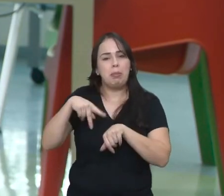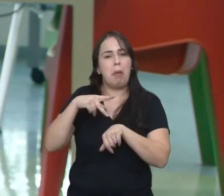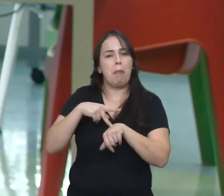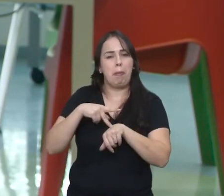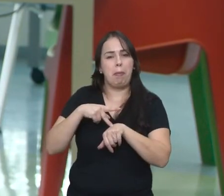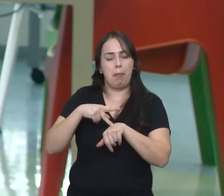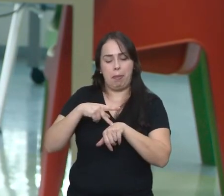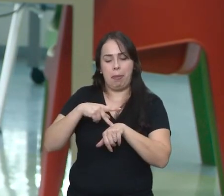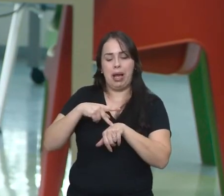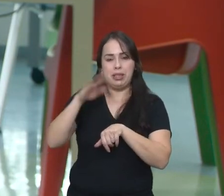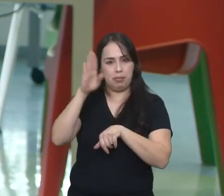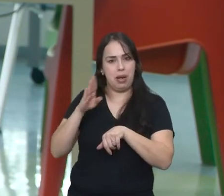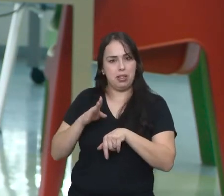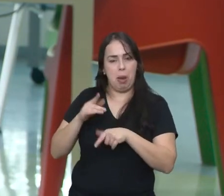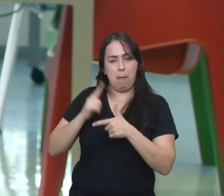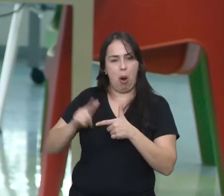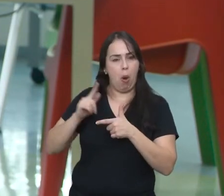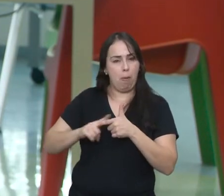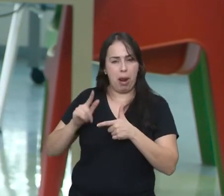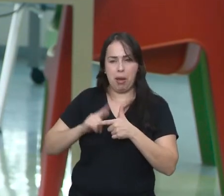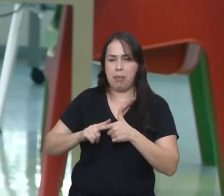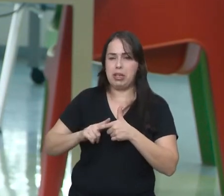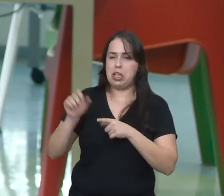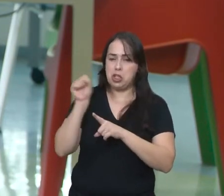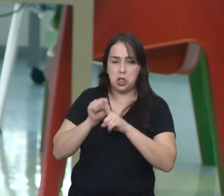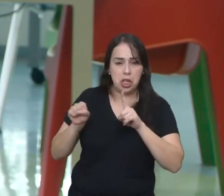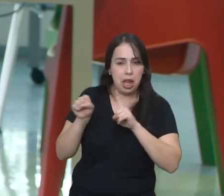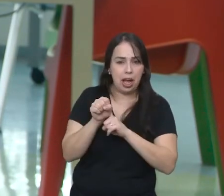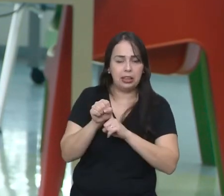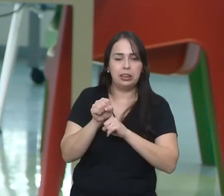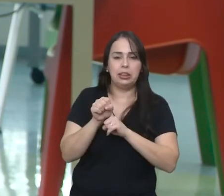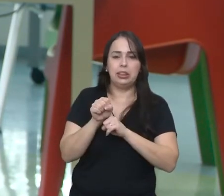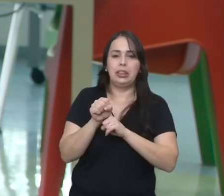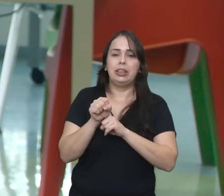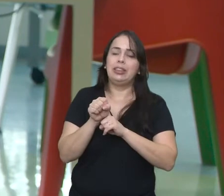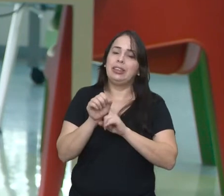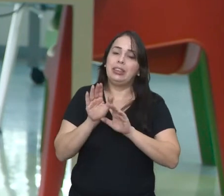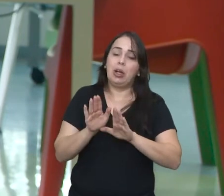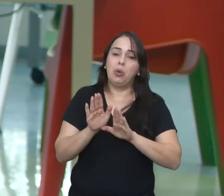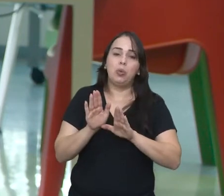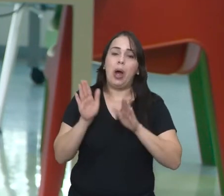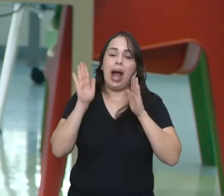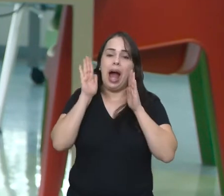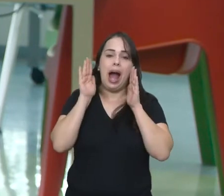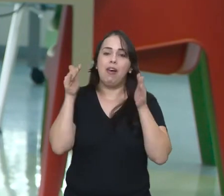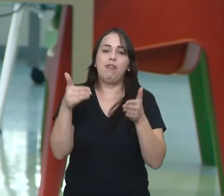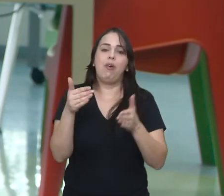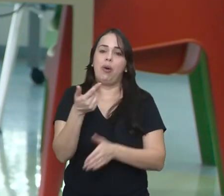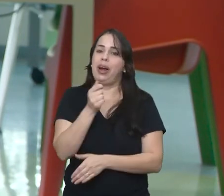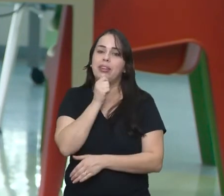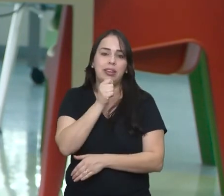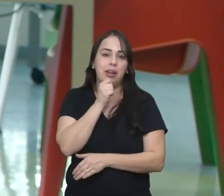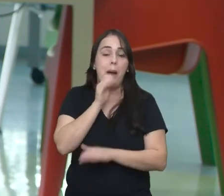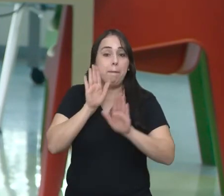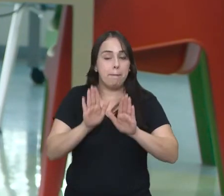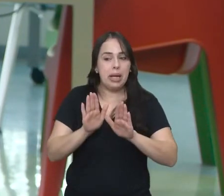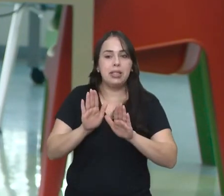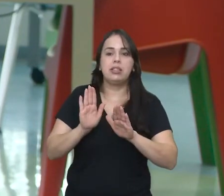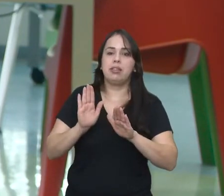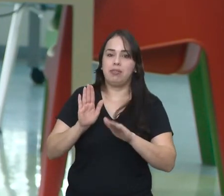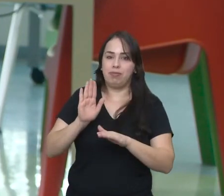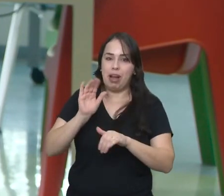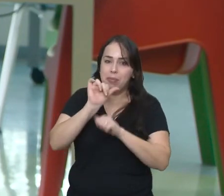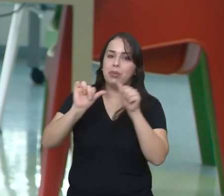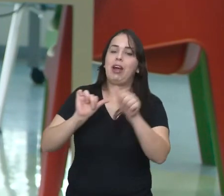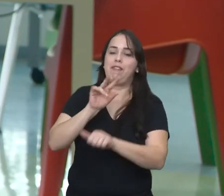talvez porque a gente, sendo ainda um país com muitos problemas sociais, né, tem muita gente que ainda não tem saneamento básico e tal, talvez ainda não seja